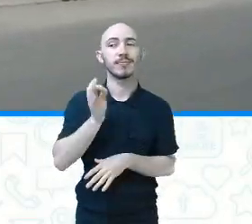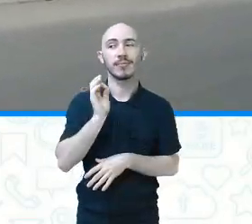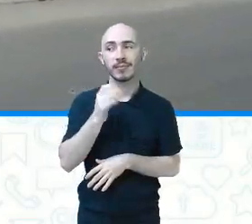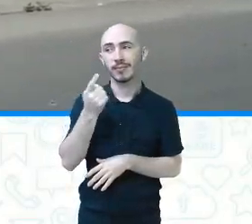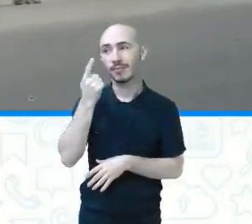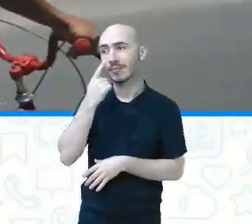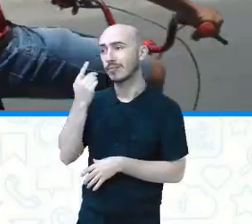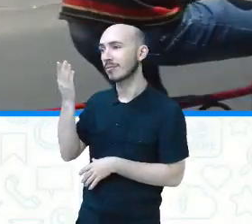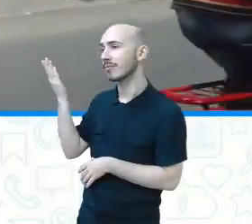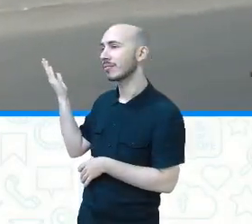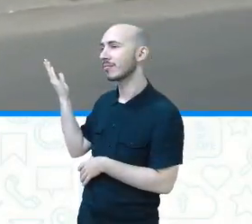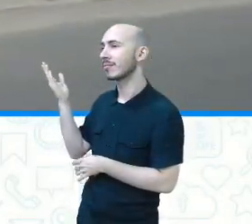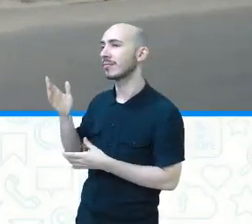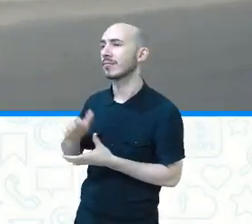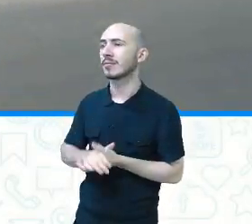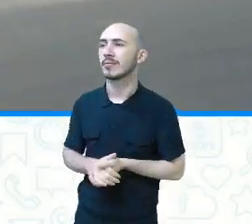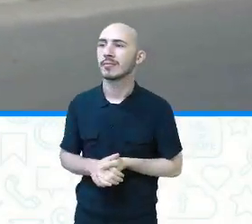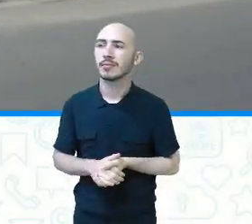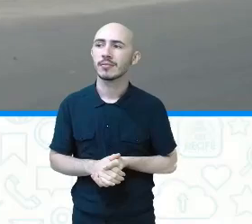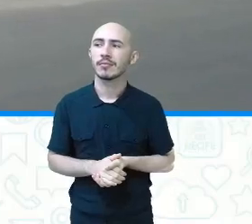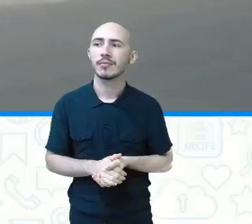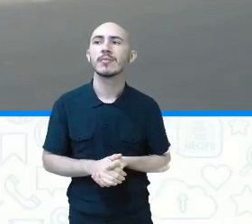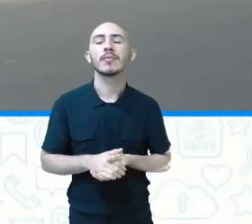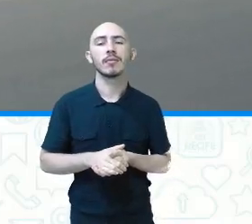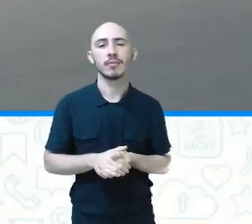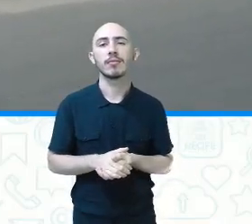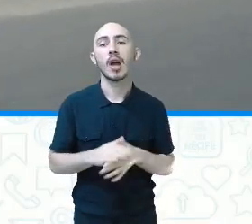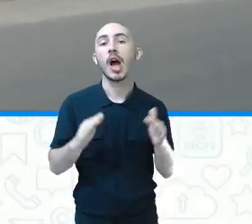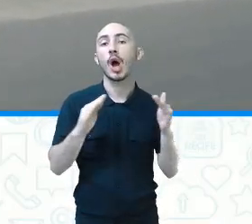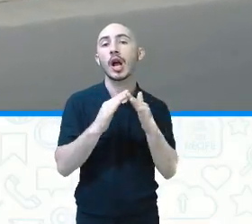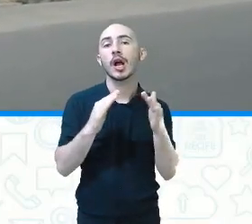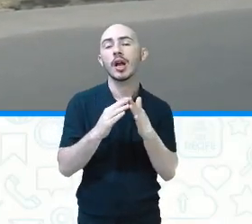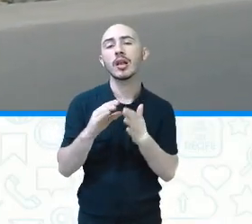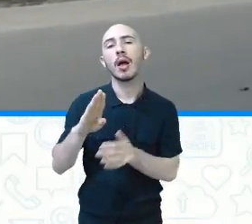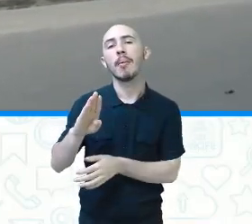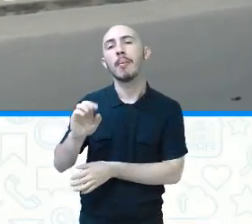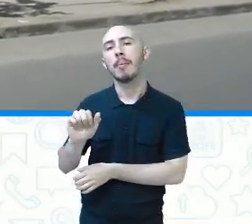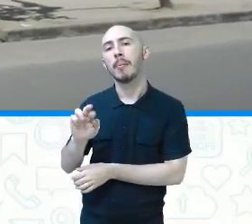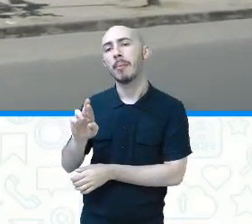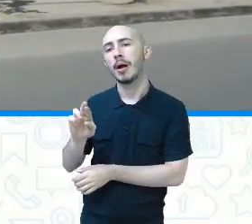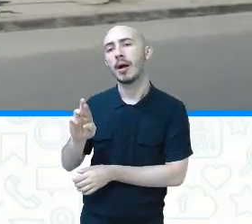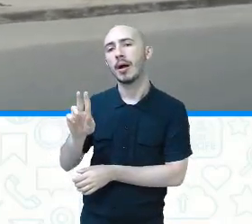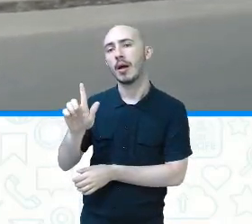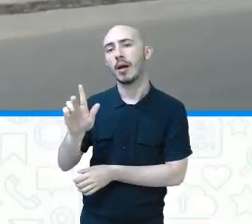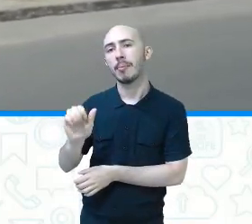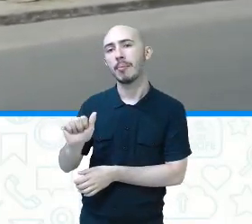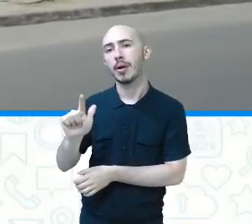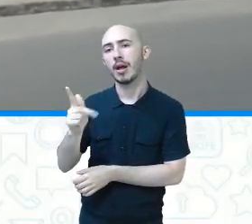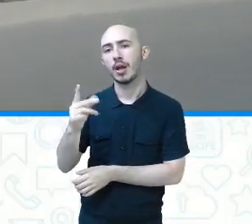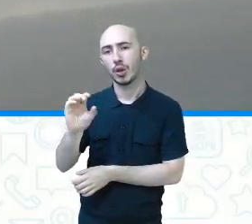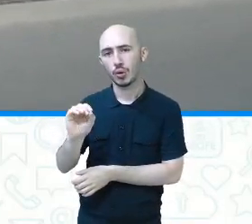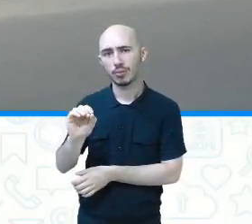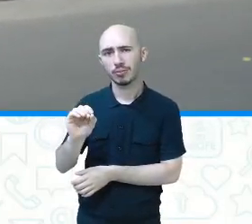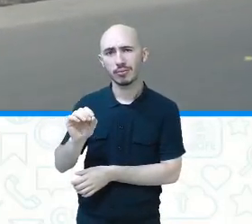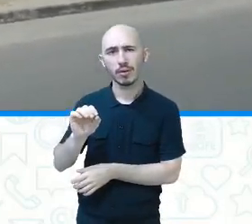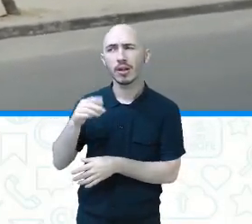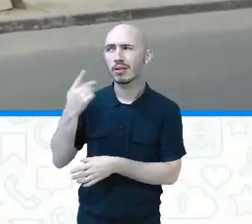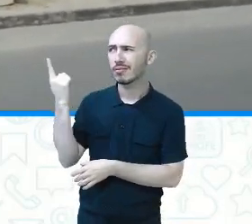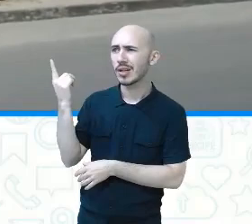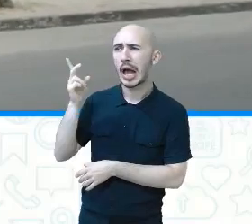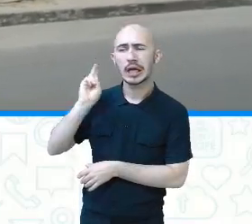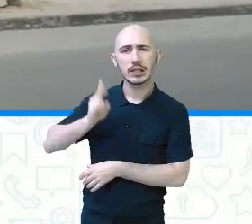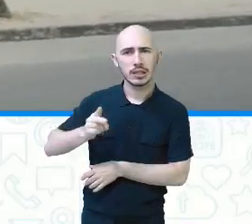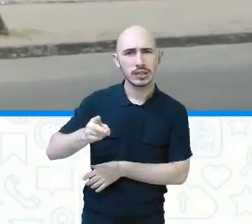coisa boa. Casarão do Barbalho. E aí pensar, esse casarão sempre funcionou